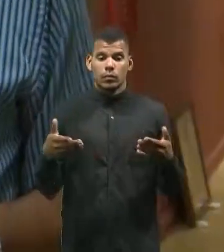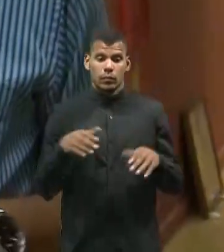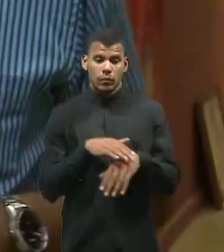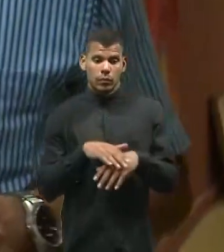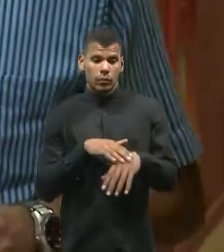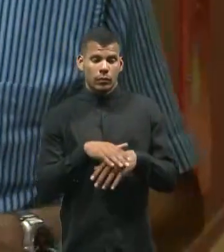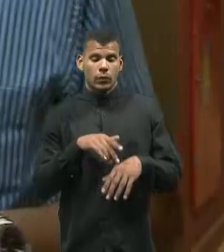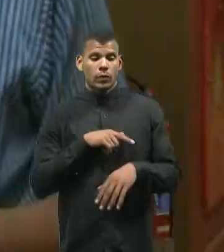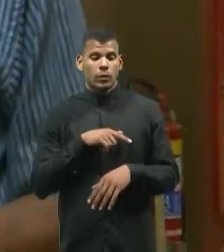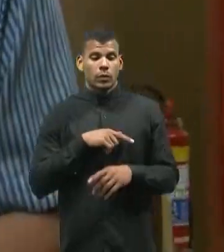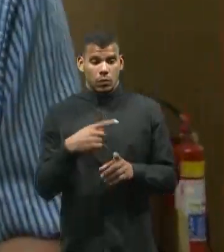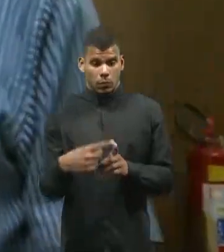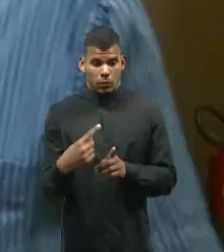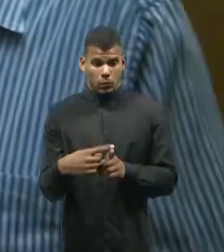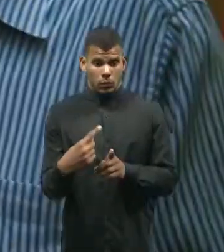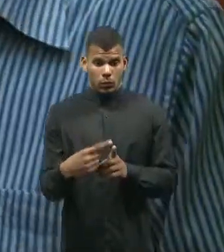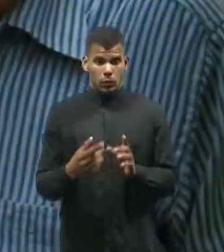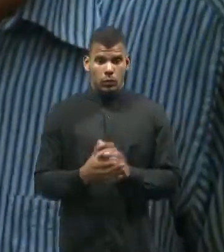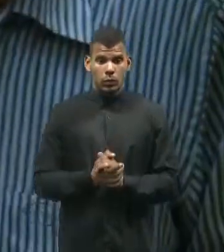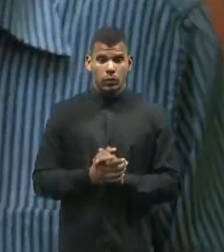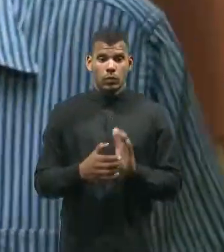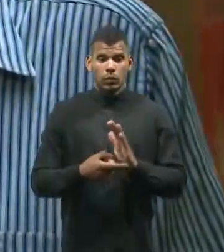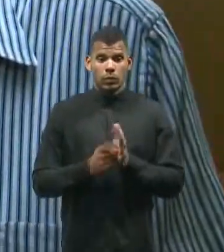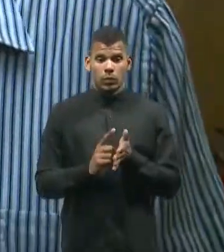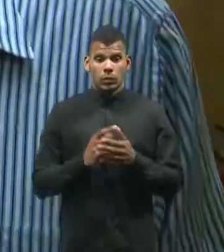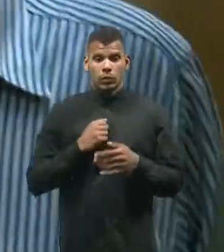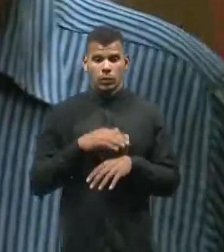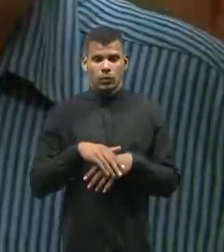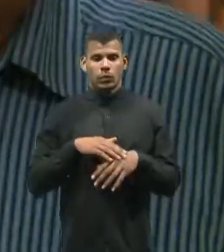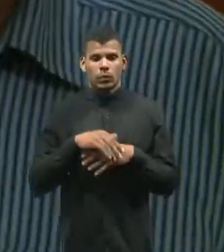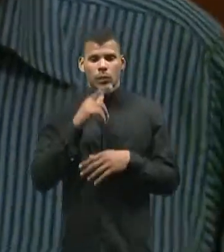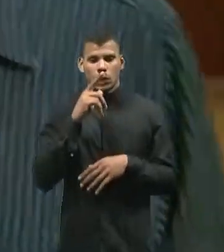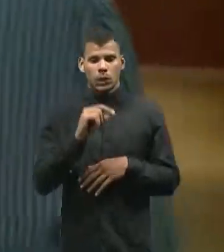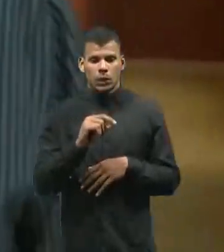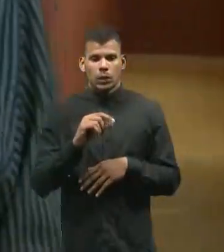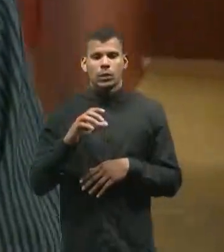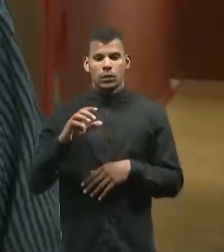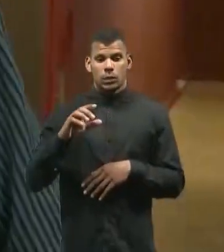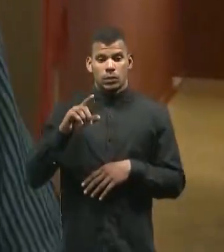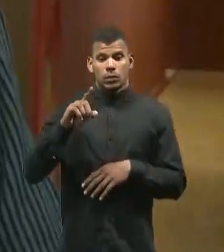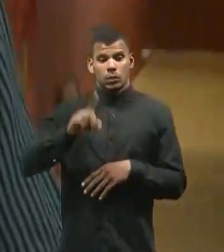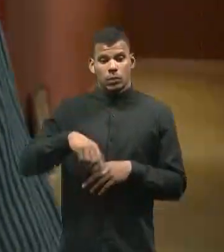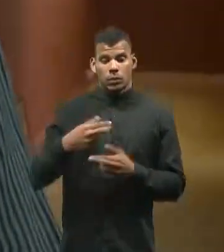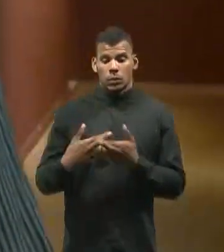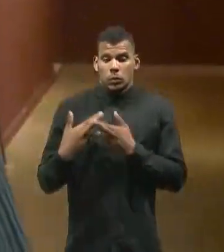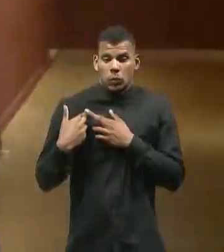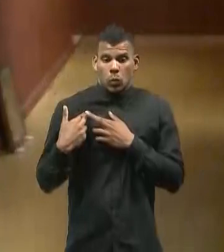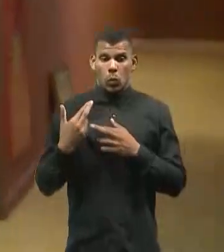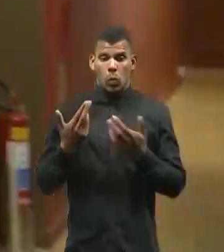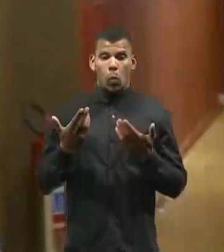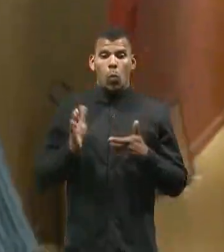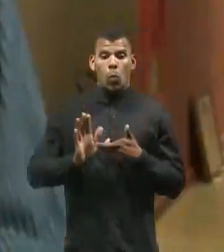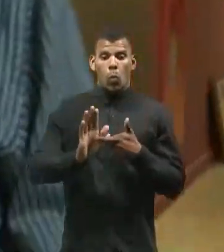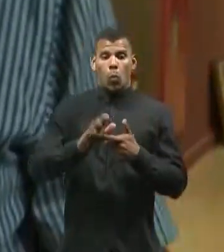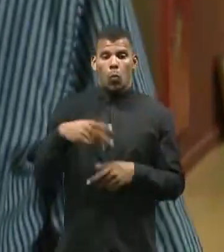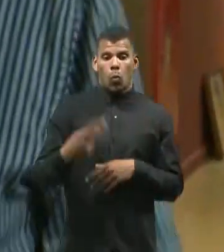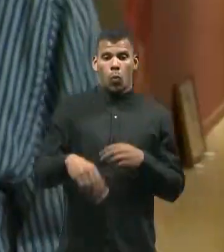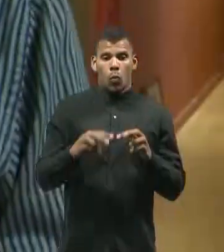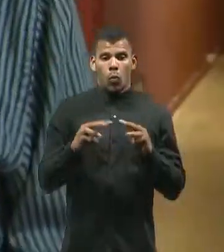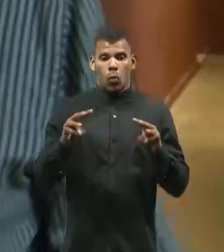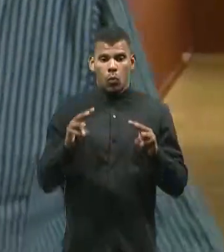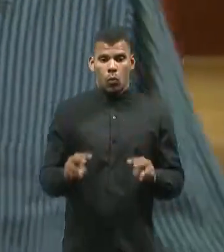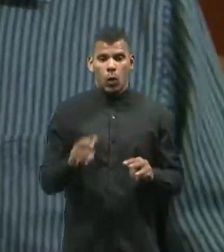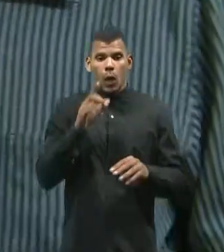pouquinho, porque antes a gente vai conversar com o curador das exposições aqui do museu, que é